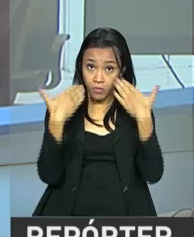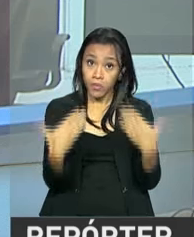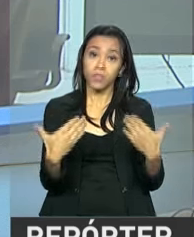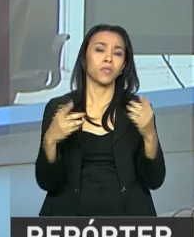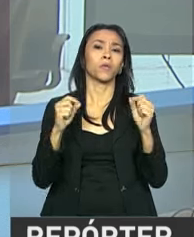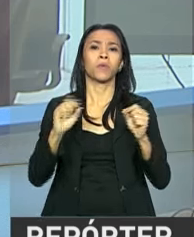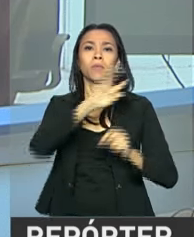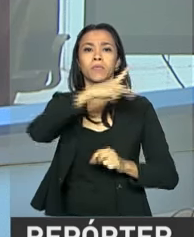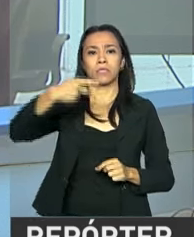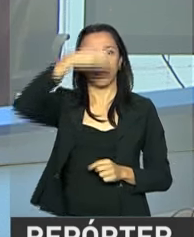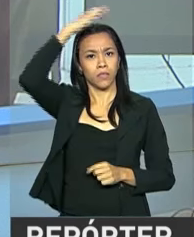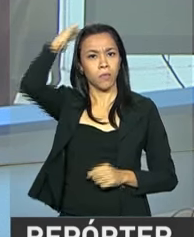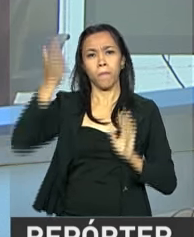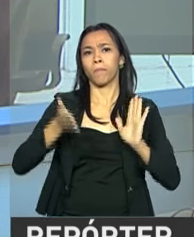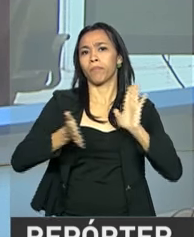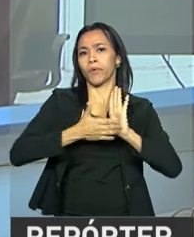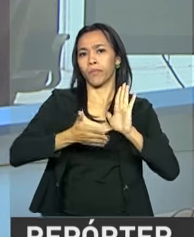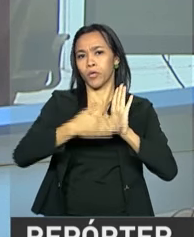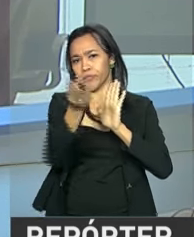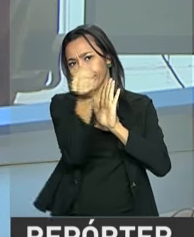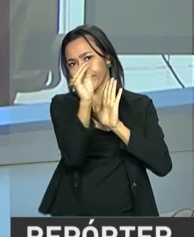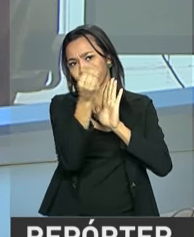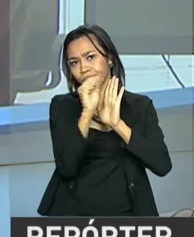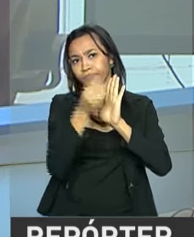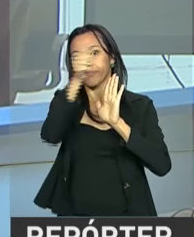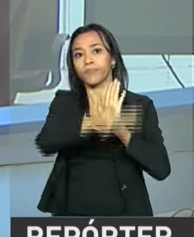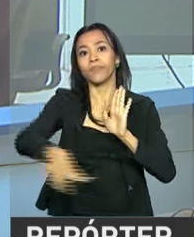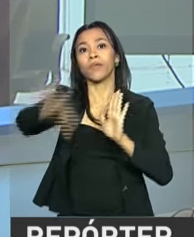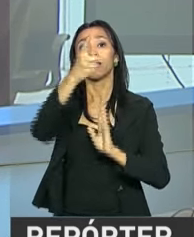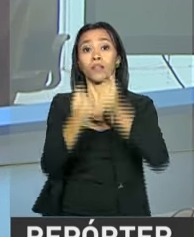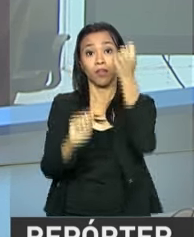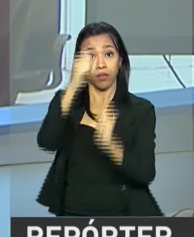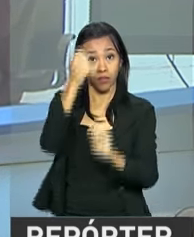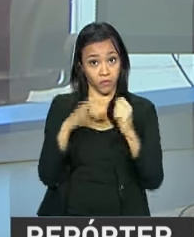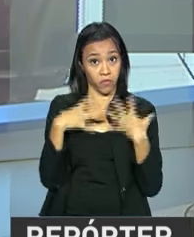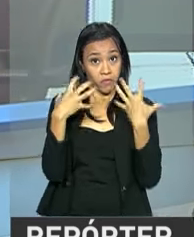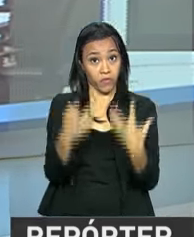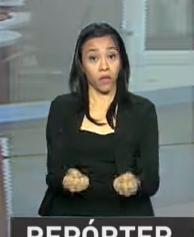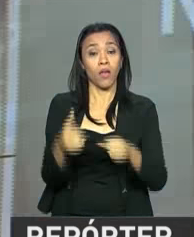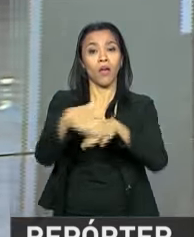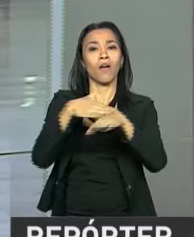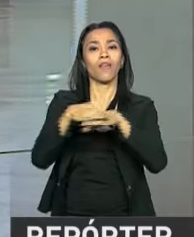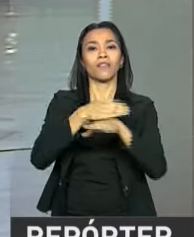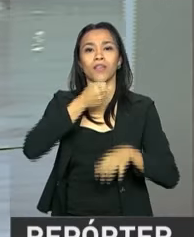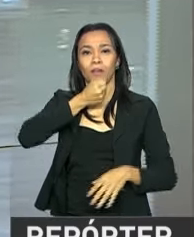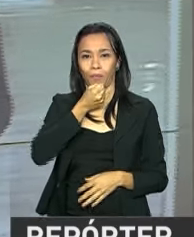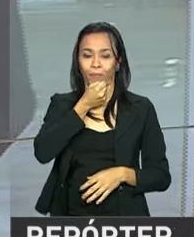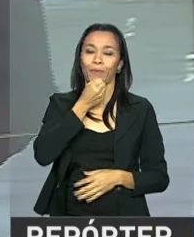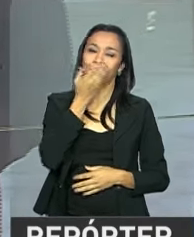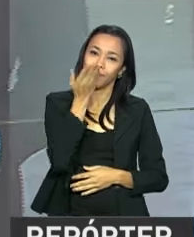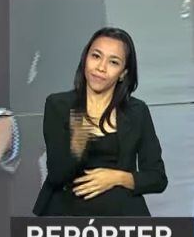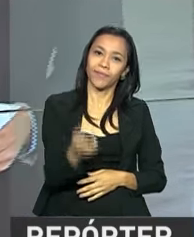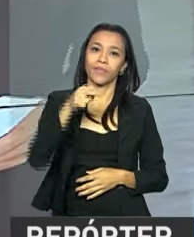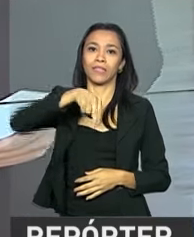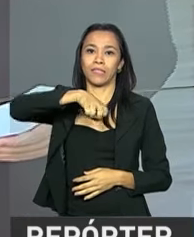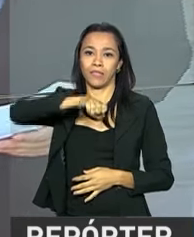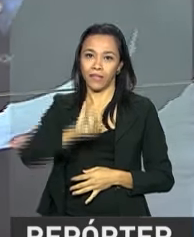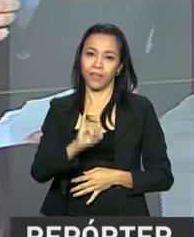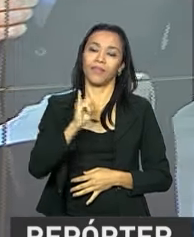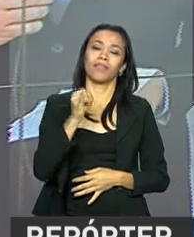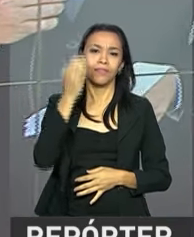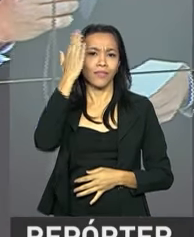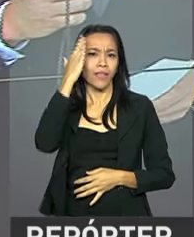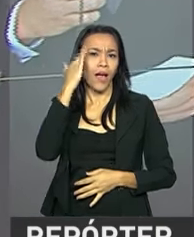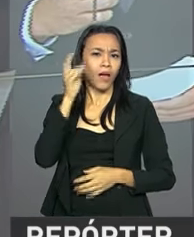exercício, Michel Temer, as propostas do setor da indústria. Vamos conversar com o repórter Nei Pereira, que está lá no Palácio Planalto. Ele tá acompanhando a